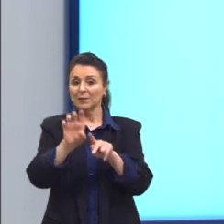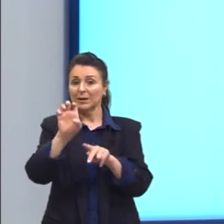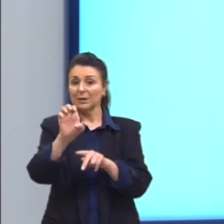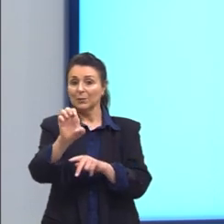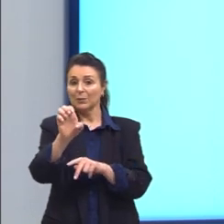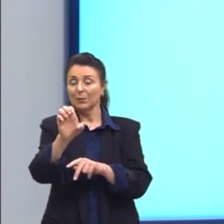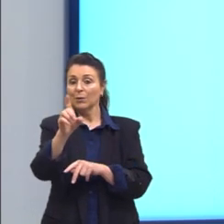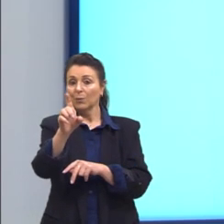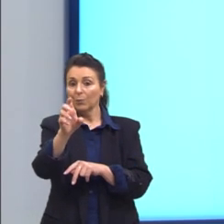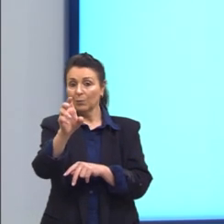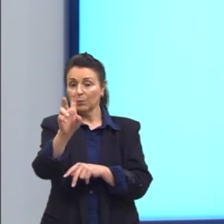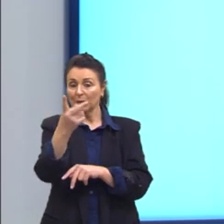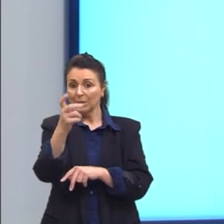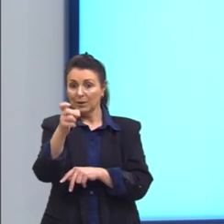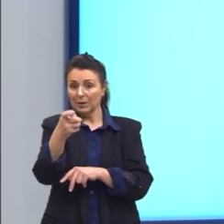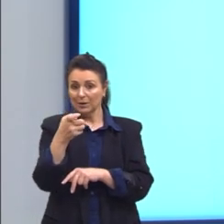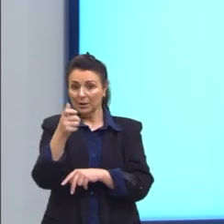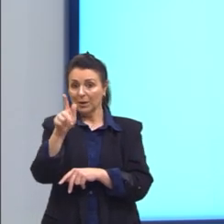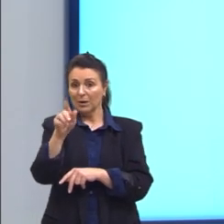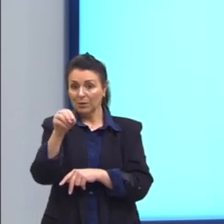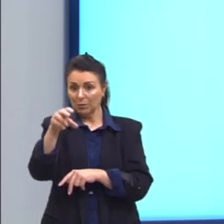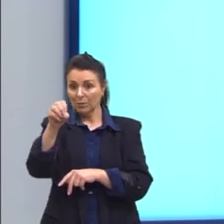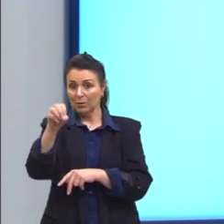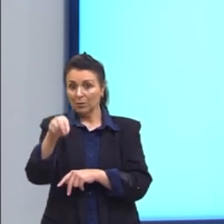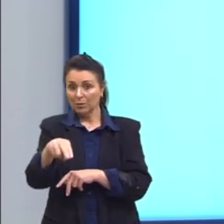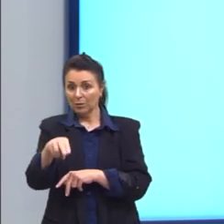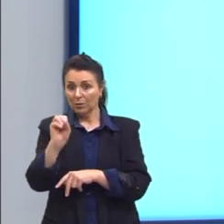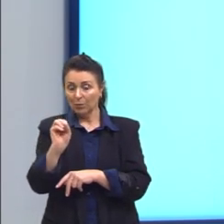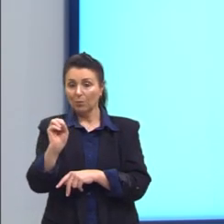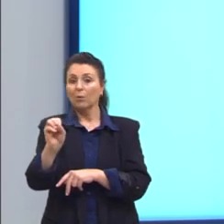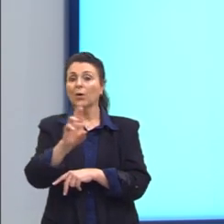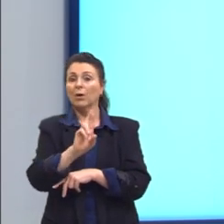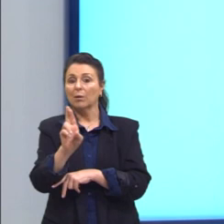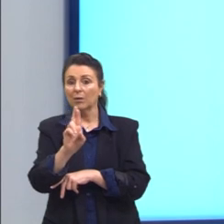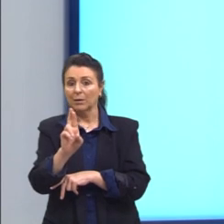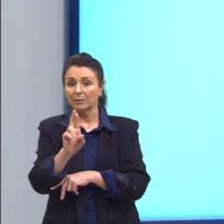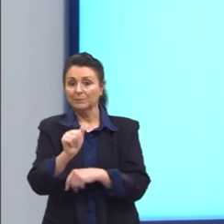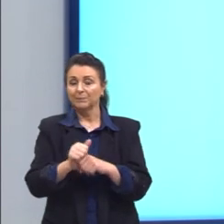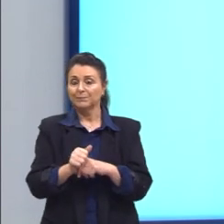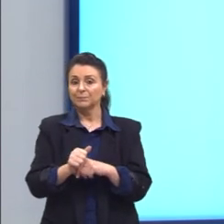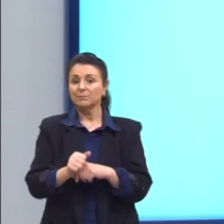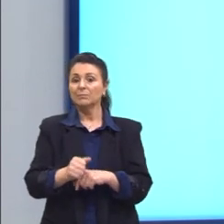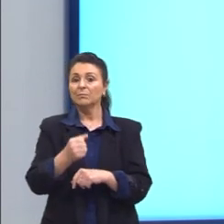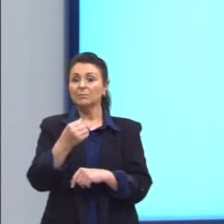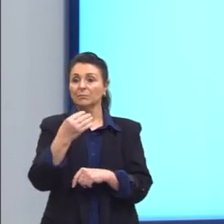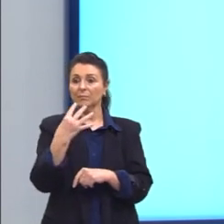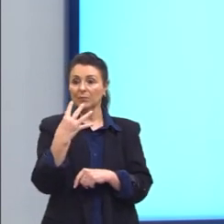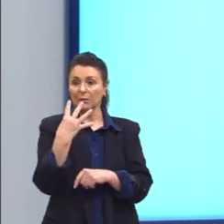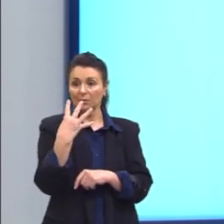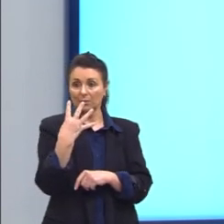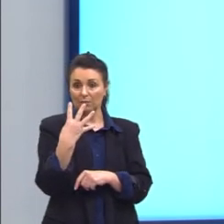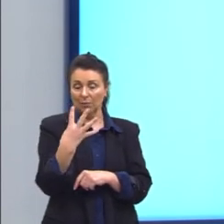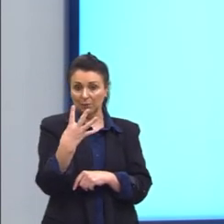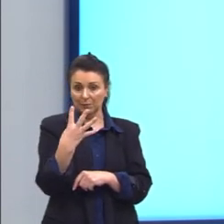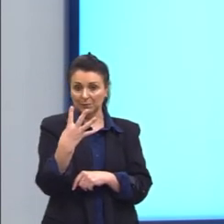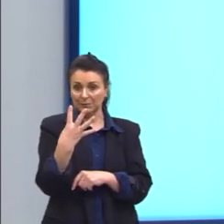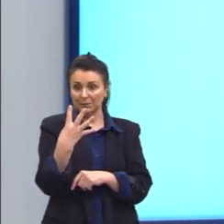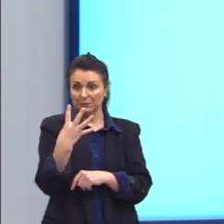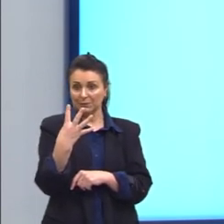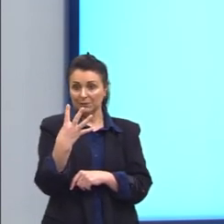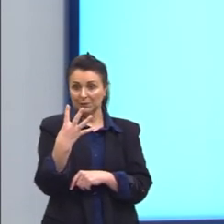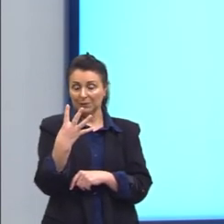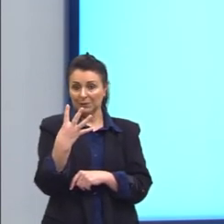Vamos então buscar a nossa alternativa correta 14 hexagonais regulares e